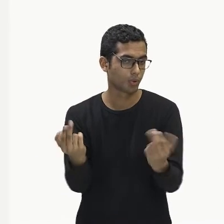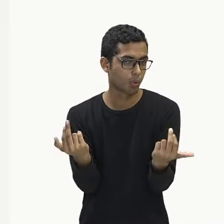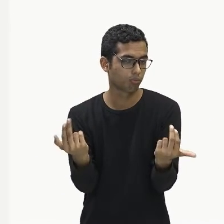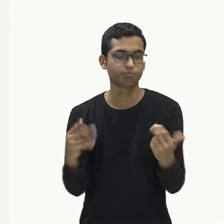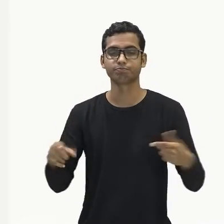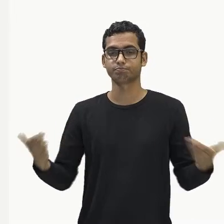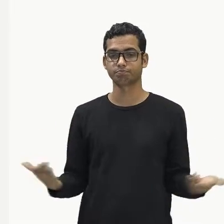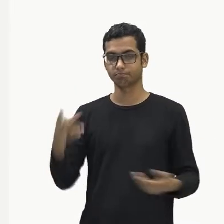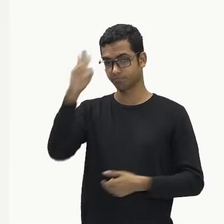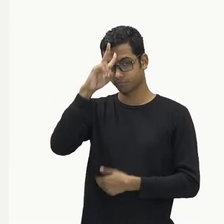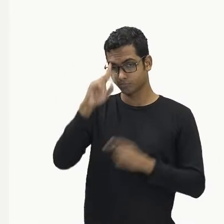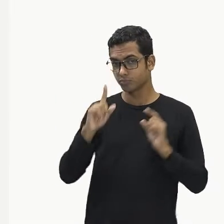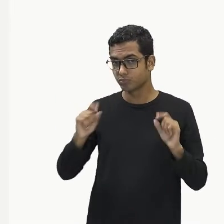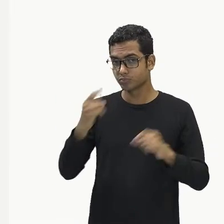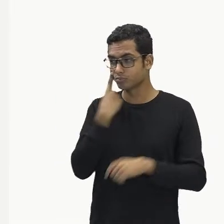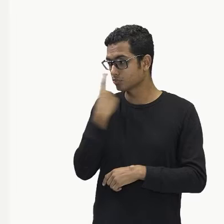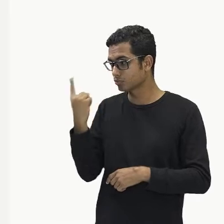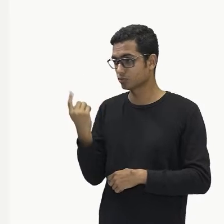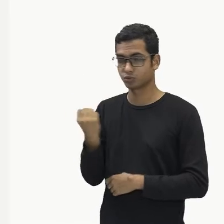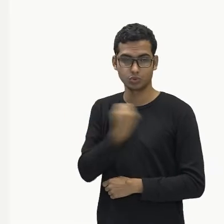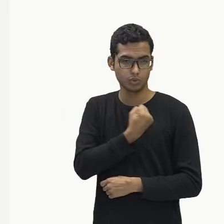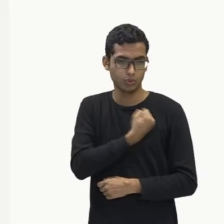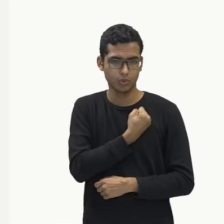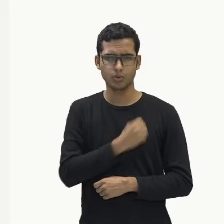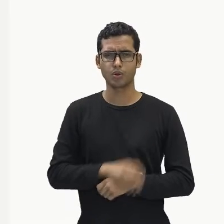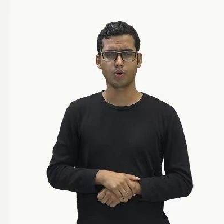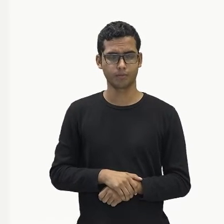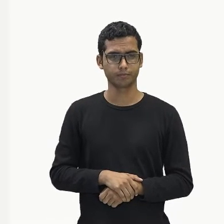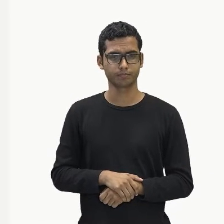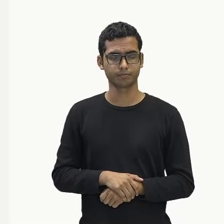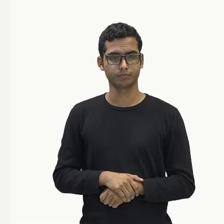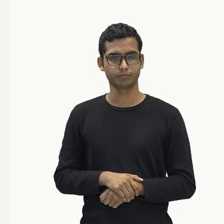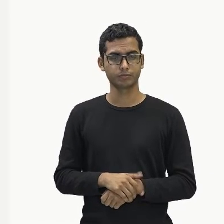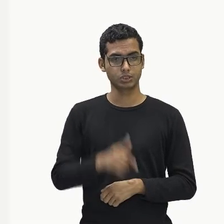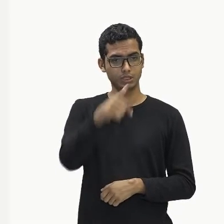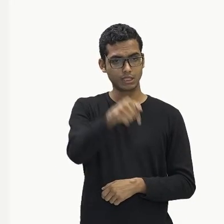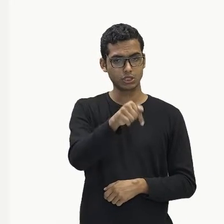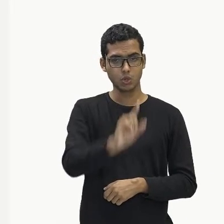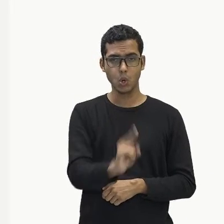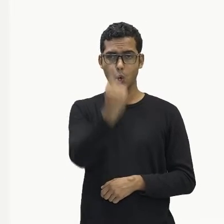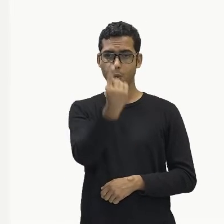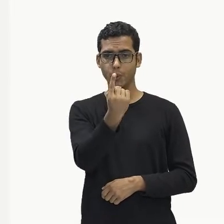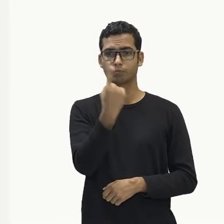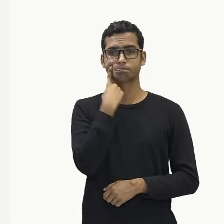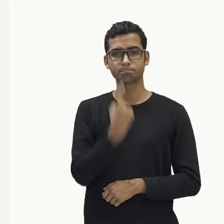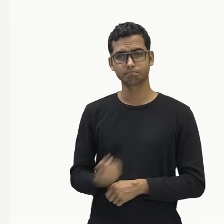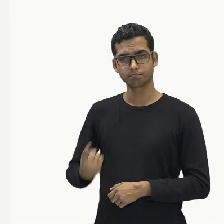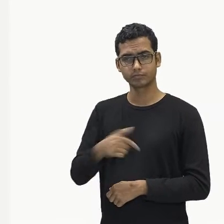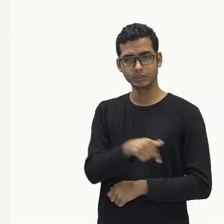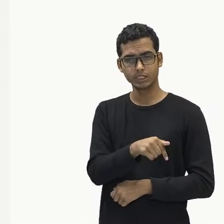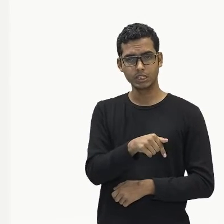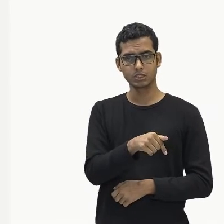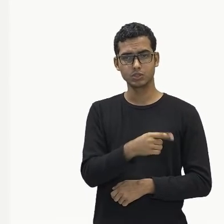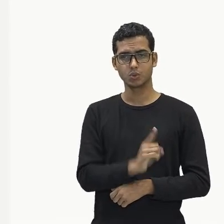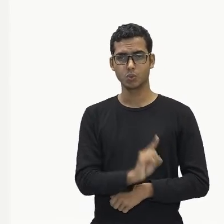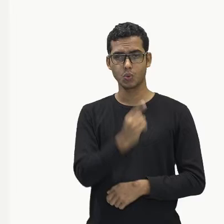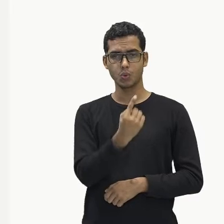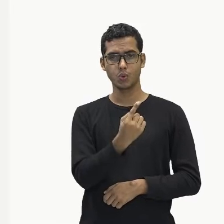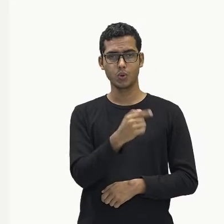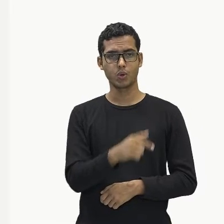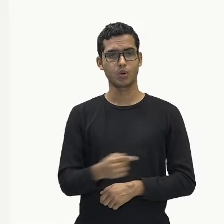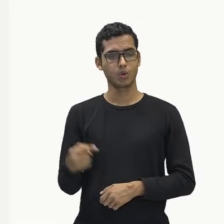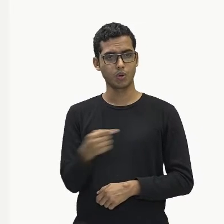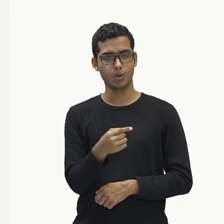é que todo número elevado a 1, como vocês estão observando aí na cartela,